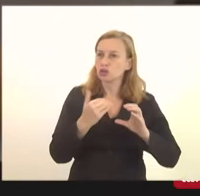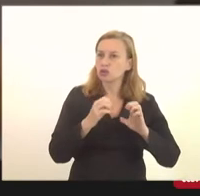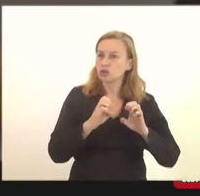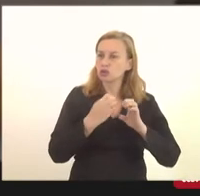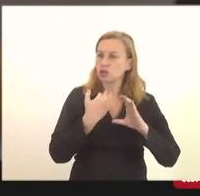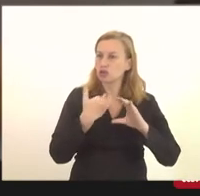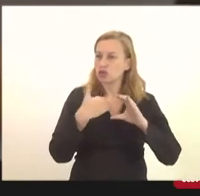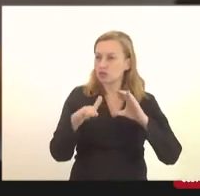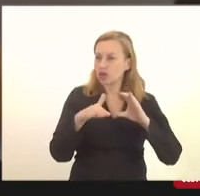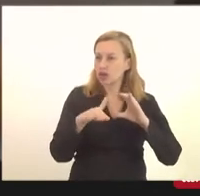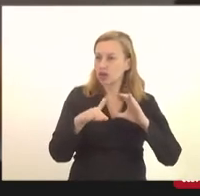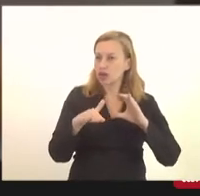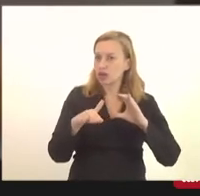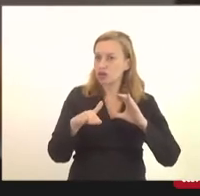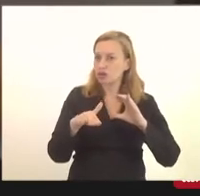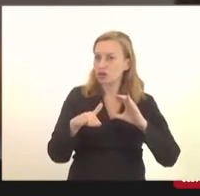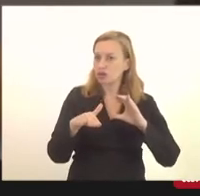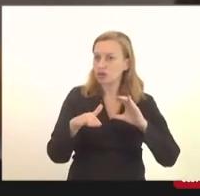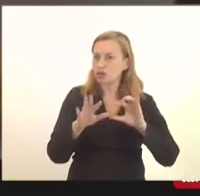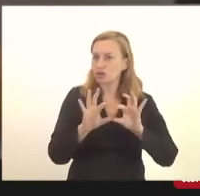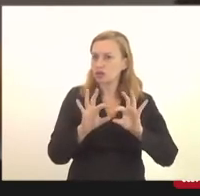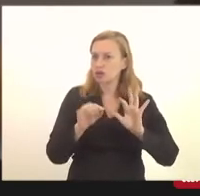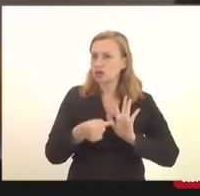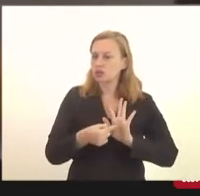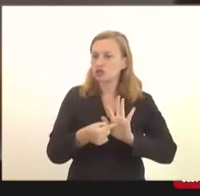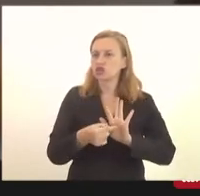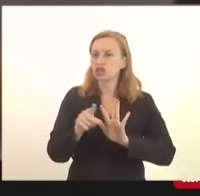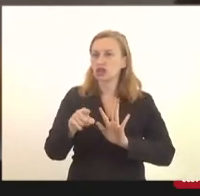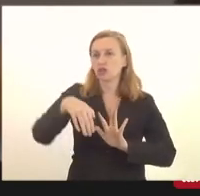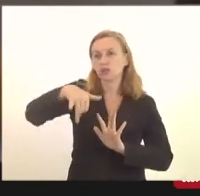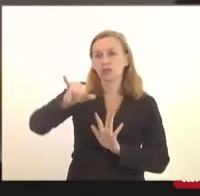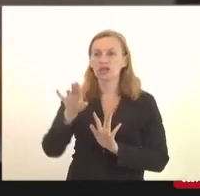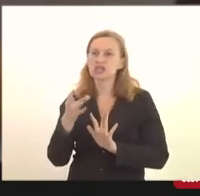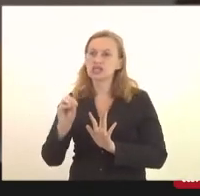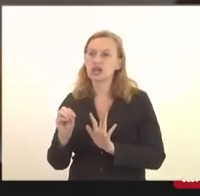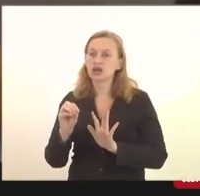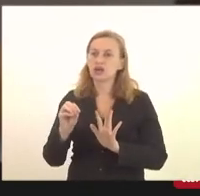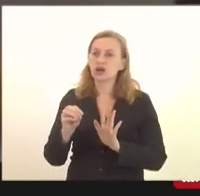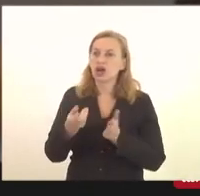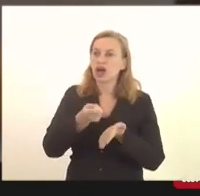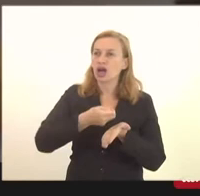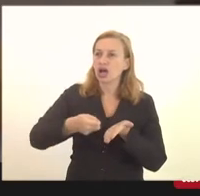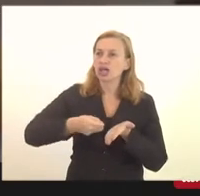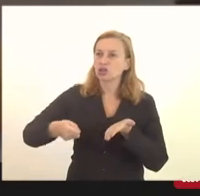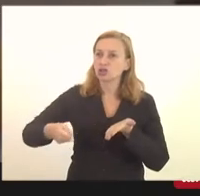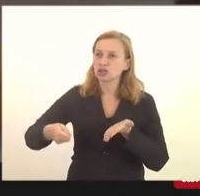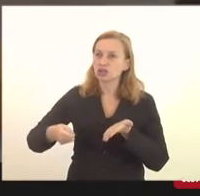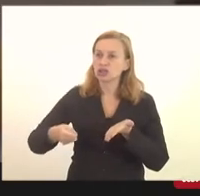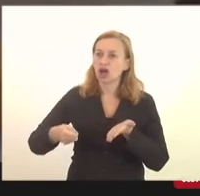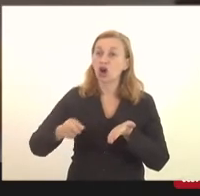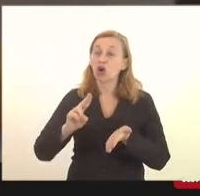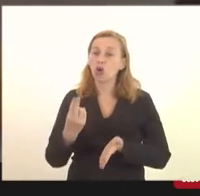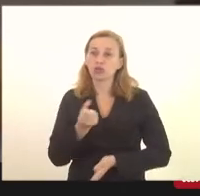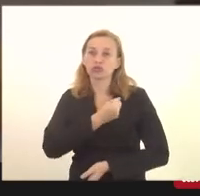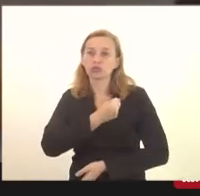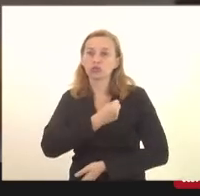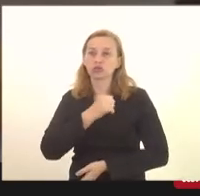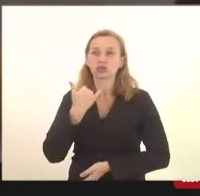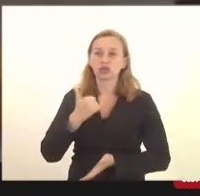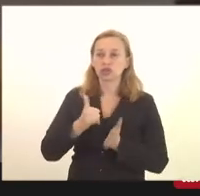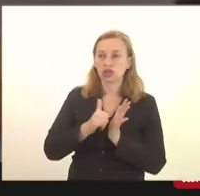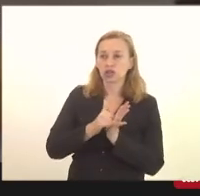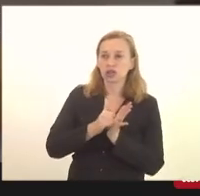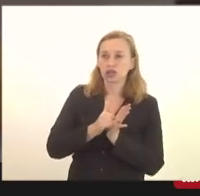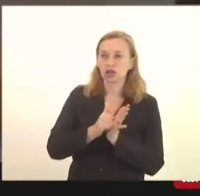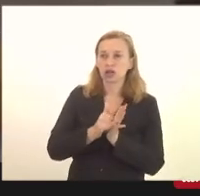aí na tela. Eu pedi para o Marcelo anotar esse e-mail ou meu celular e entrar em contato comigo no momento que for